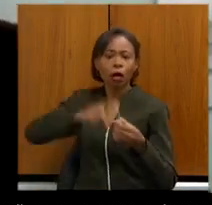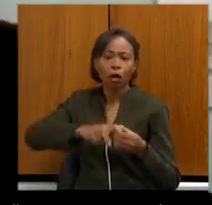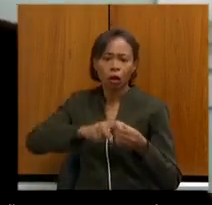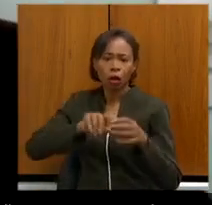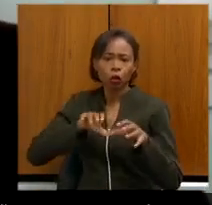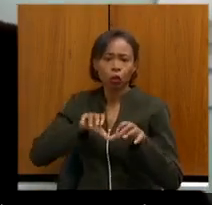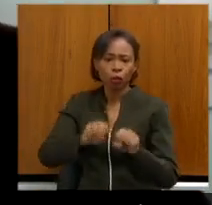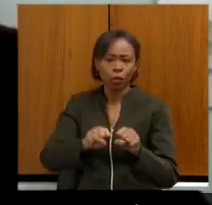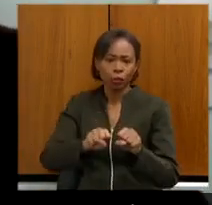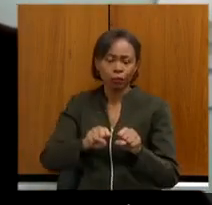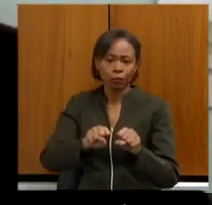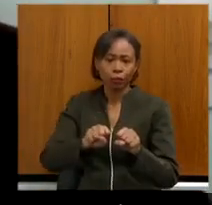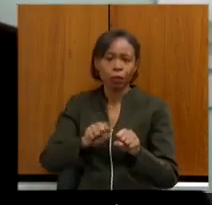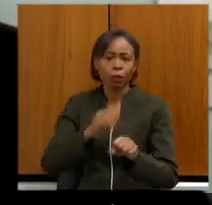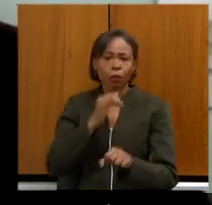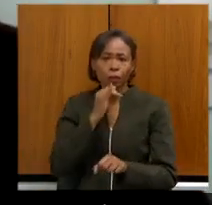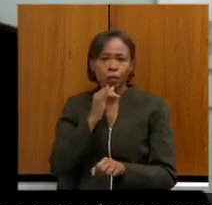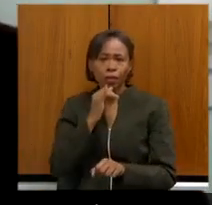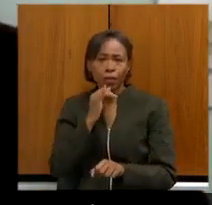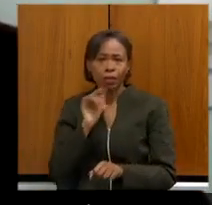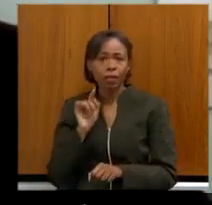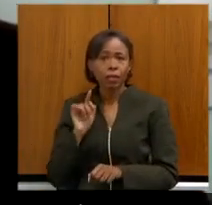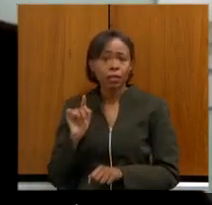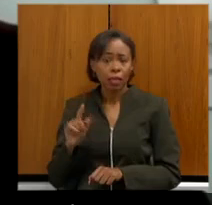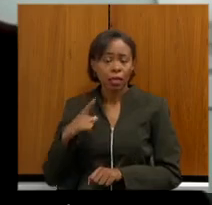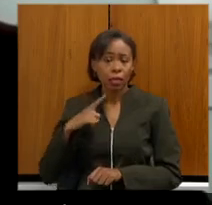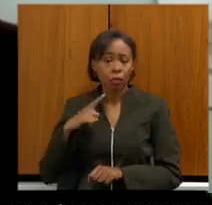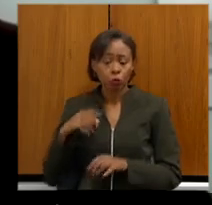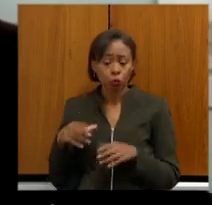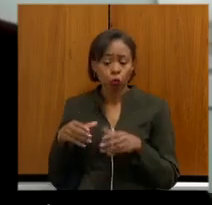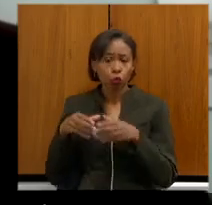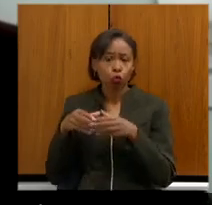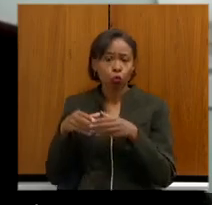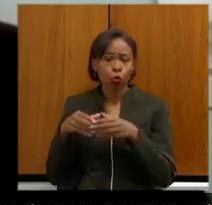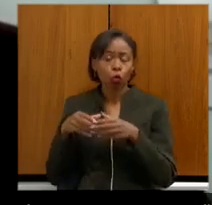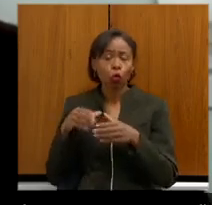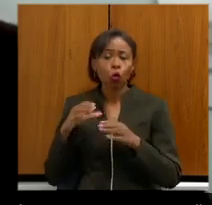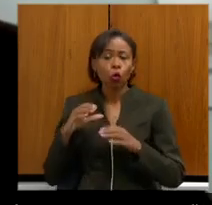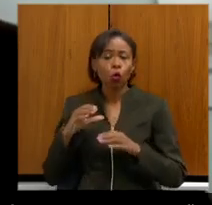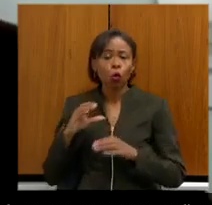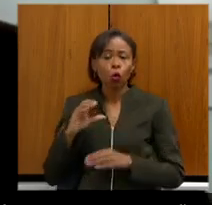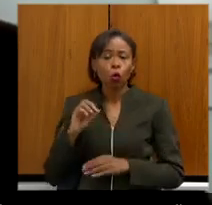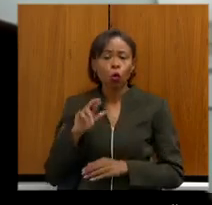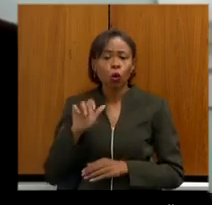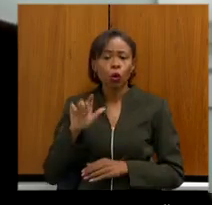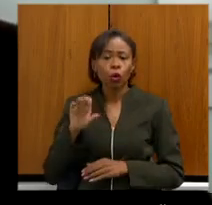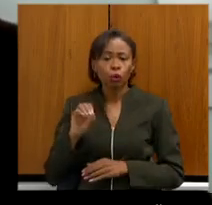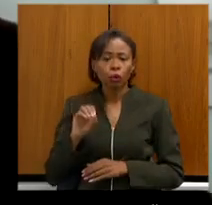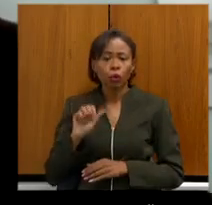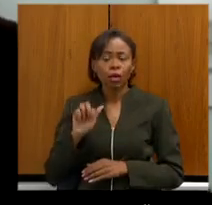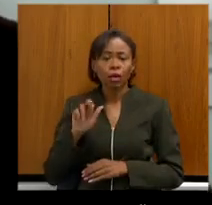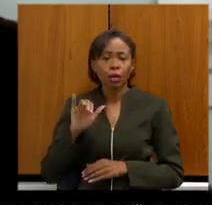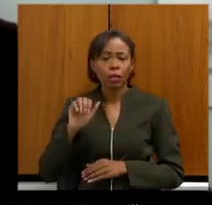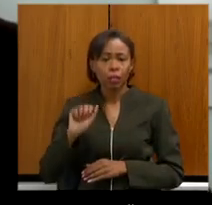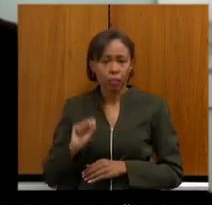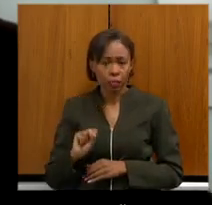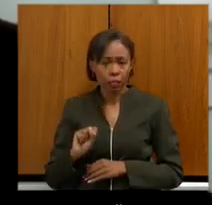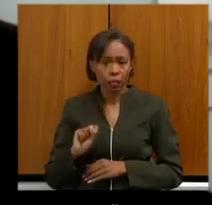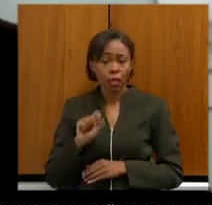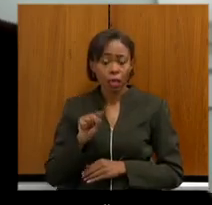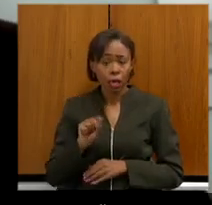a situação das retomadas Camacan mongoió no córrego Areias e xucuru-kariri nas bulas